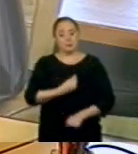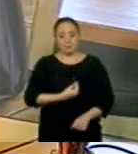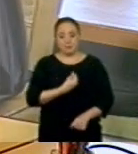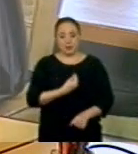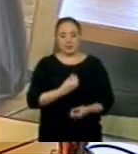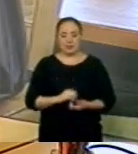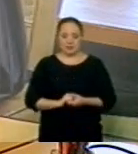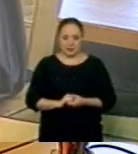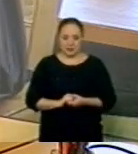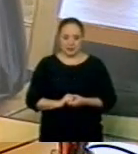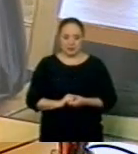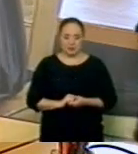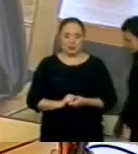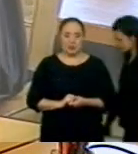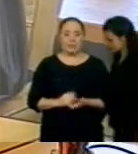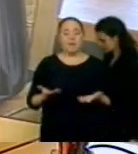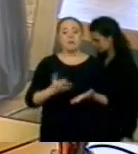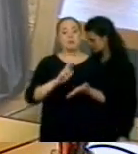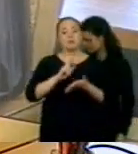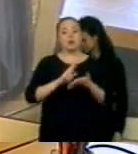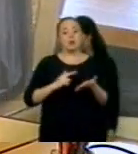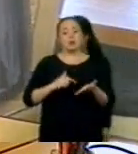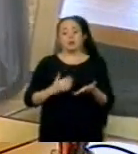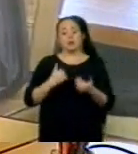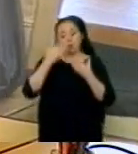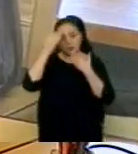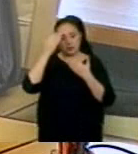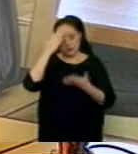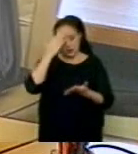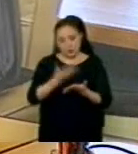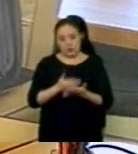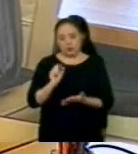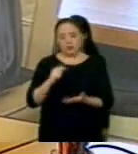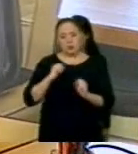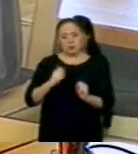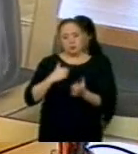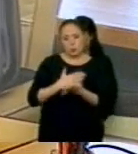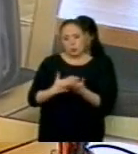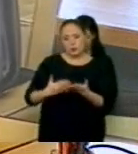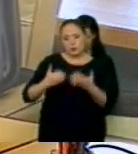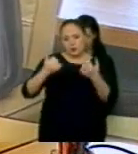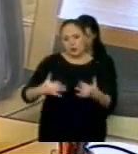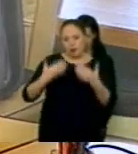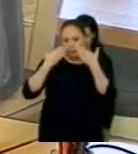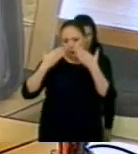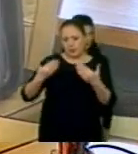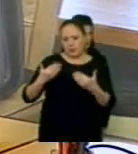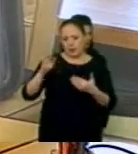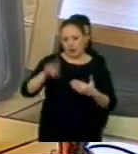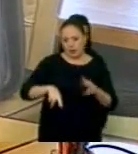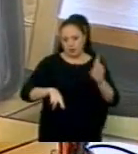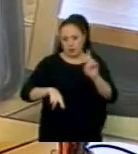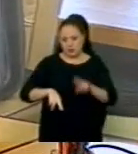Senhora presidente, à guisa de relato, creio que posso, em síntese, apresentar os fatos